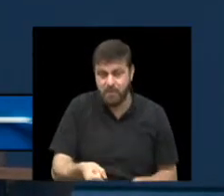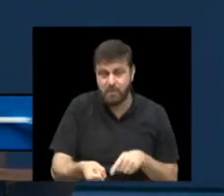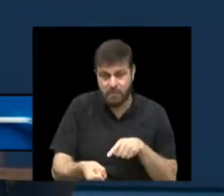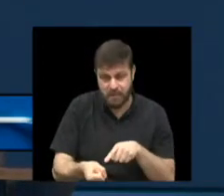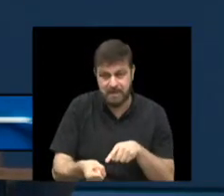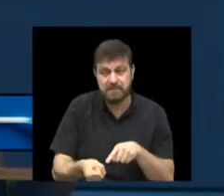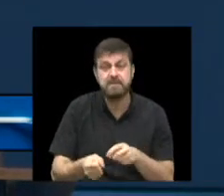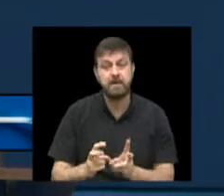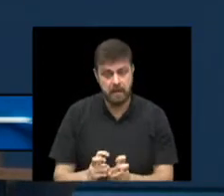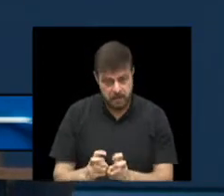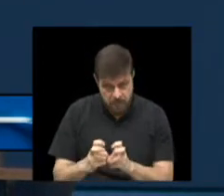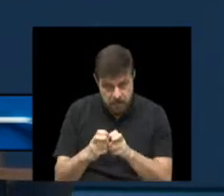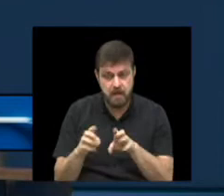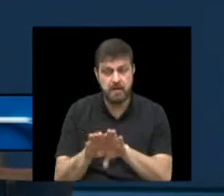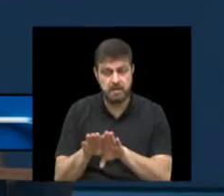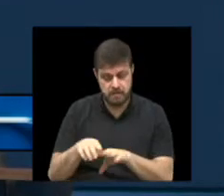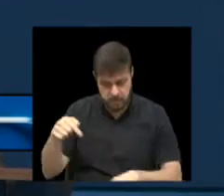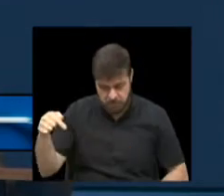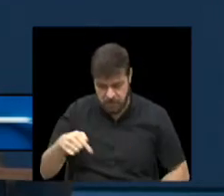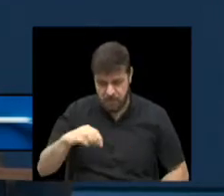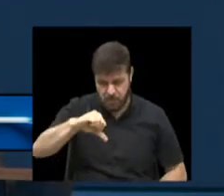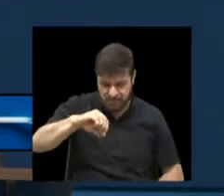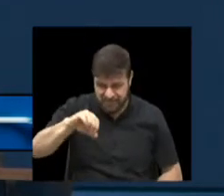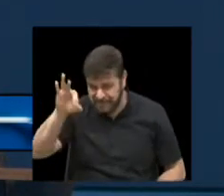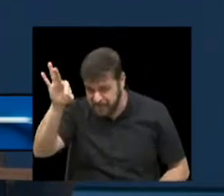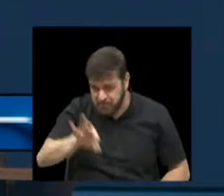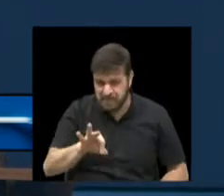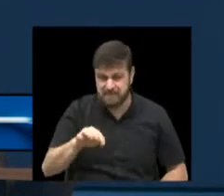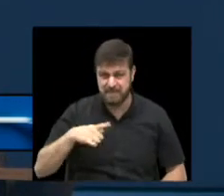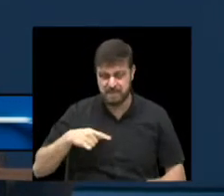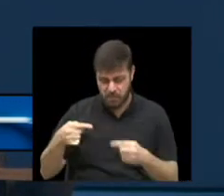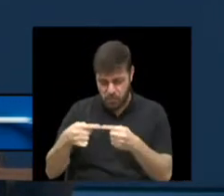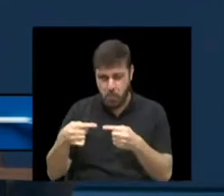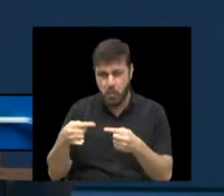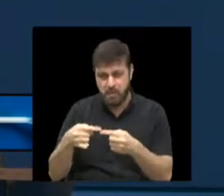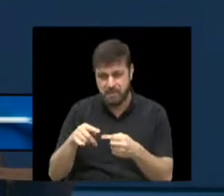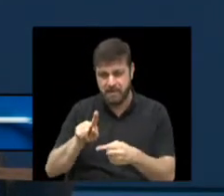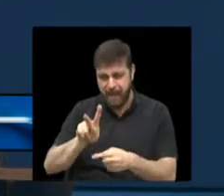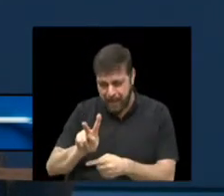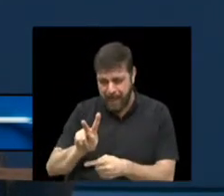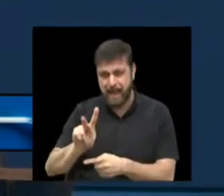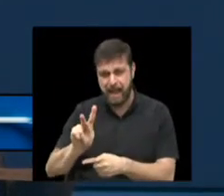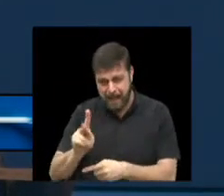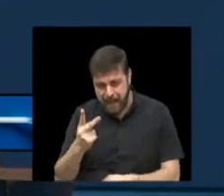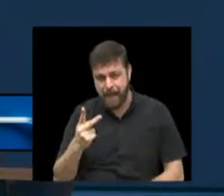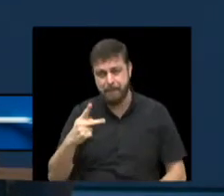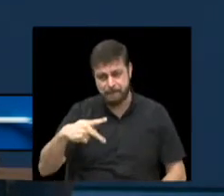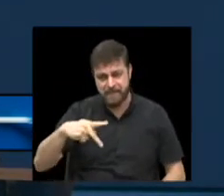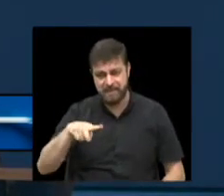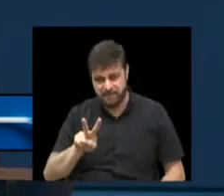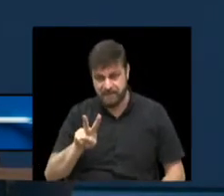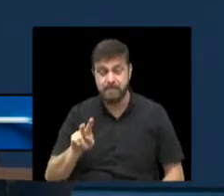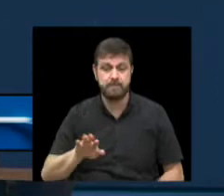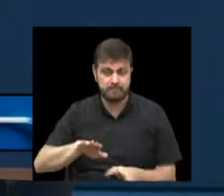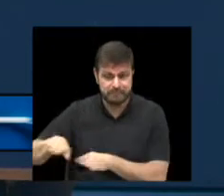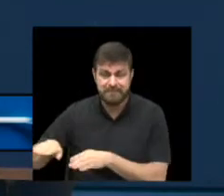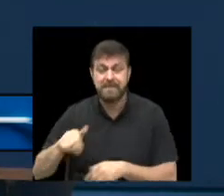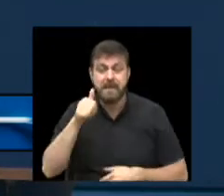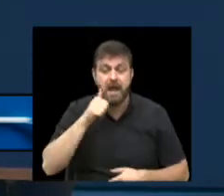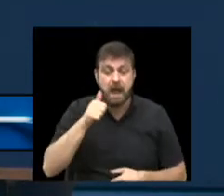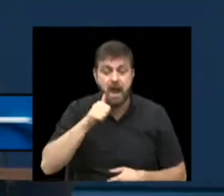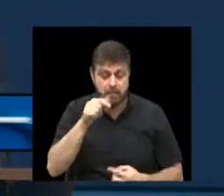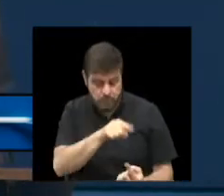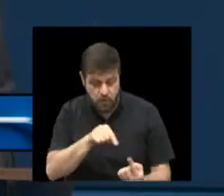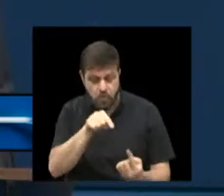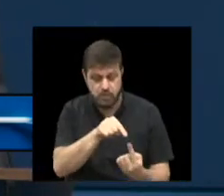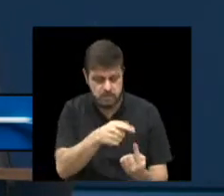em 90% desses tumores, eles têm origem na infecção pelo HPV. Entre as meninas, o objetivo